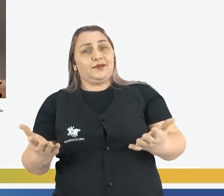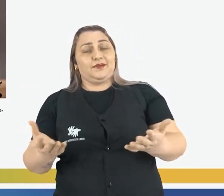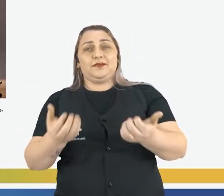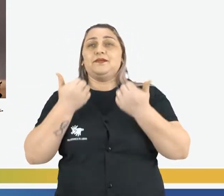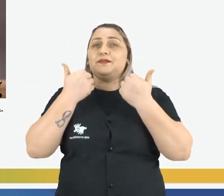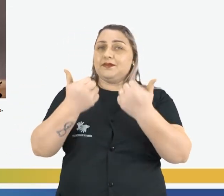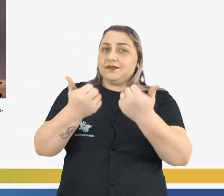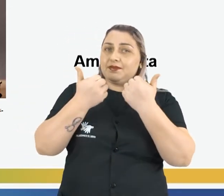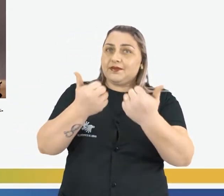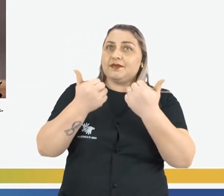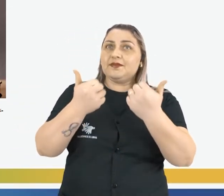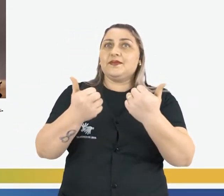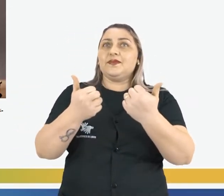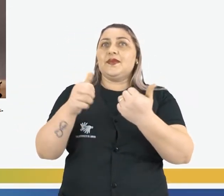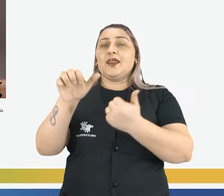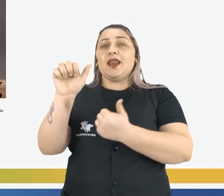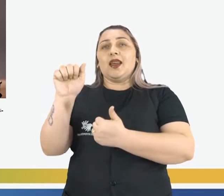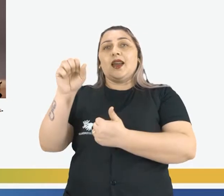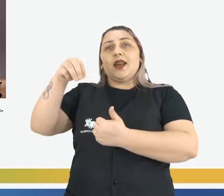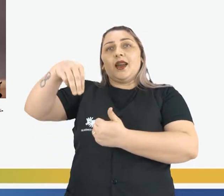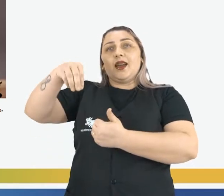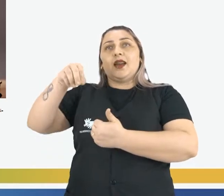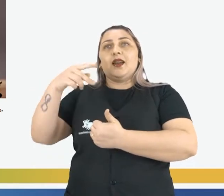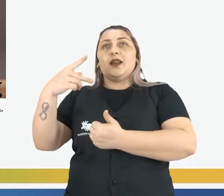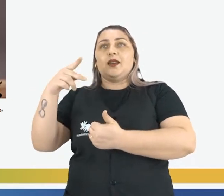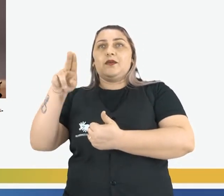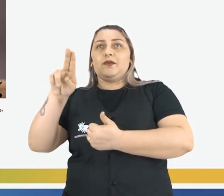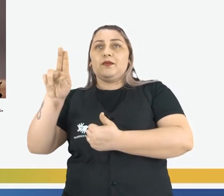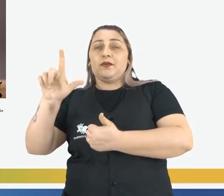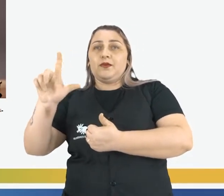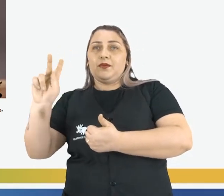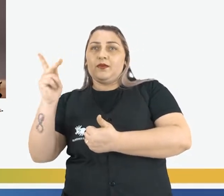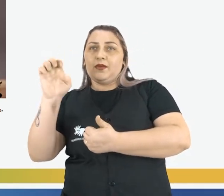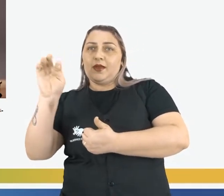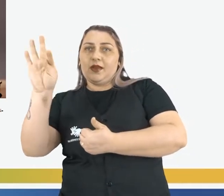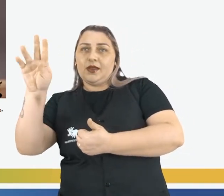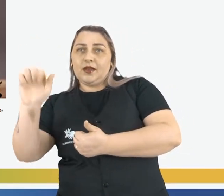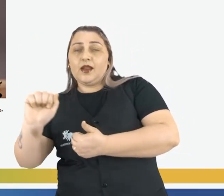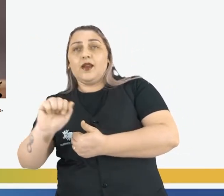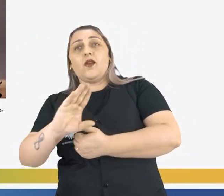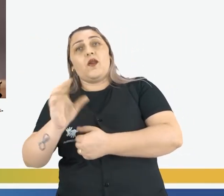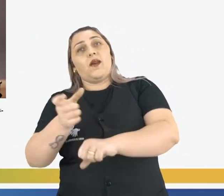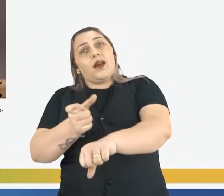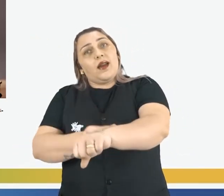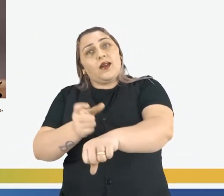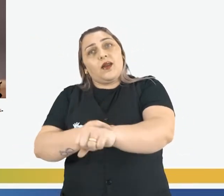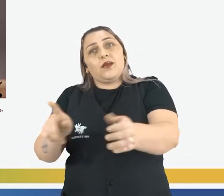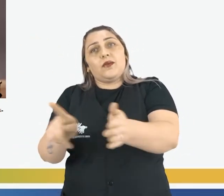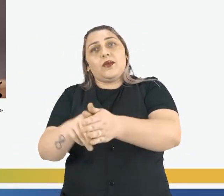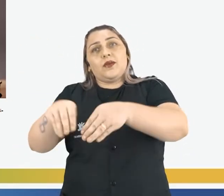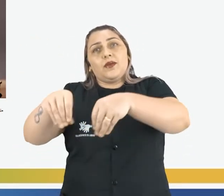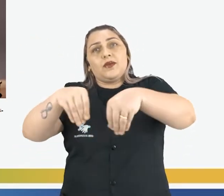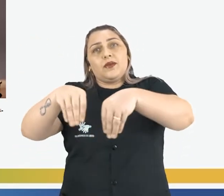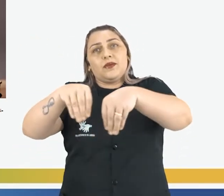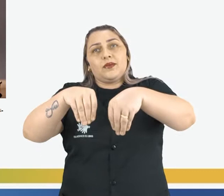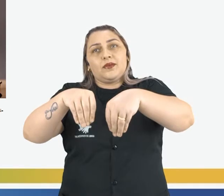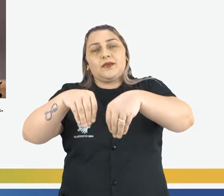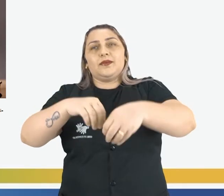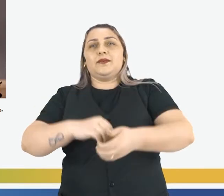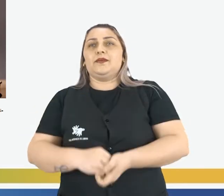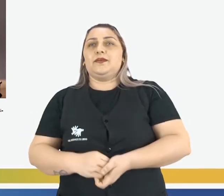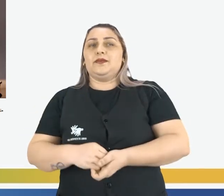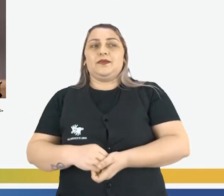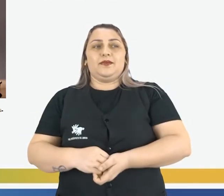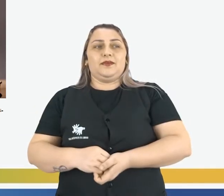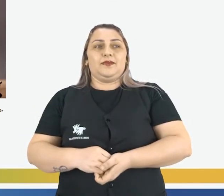Muito bem, é uma ampulheta ou relógio de areia. Vamos